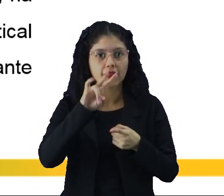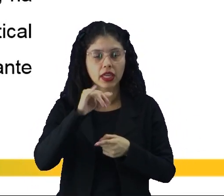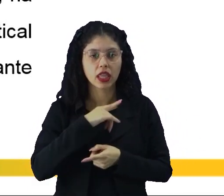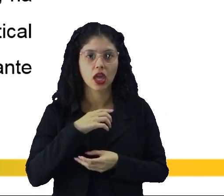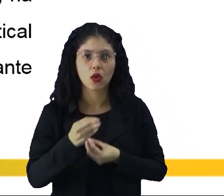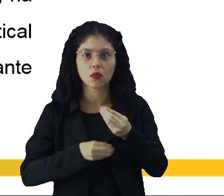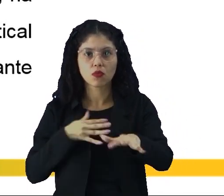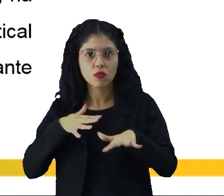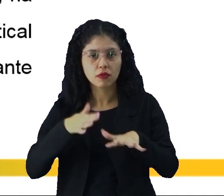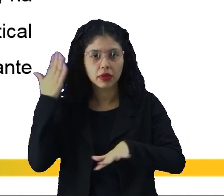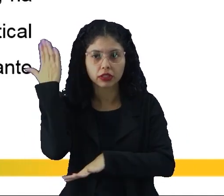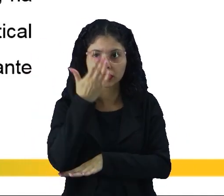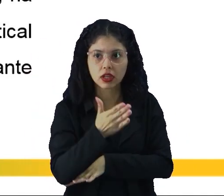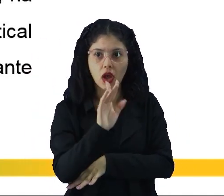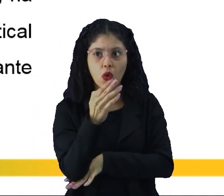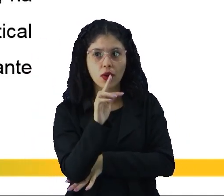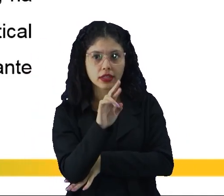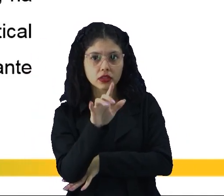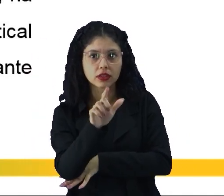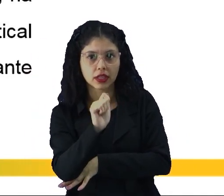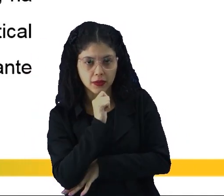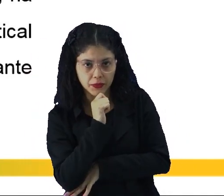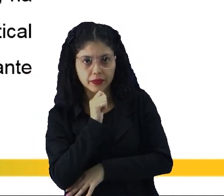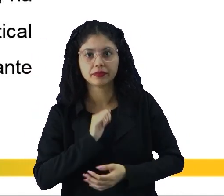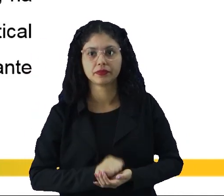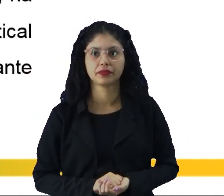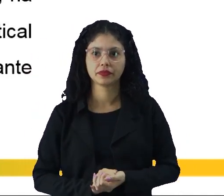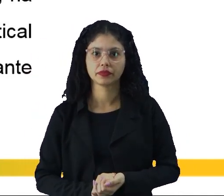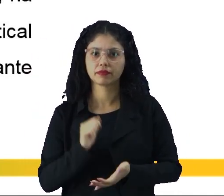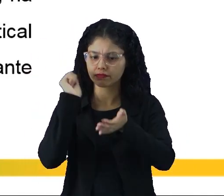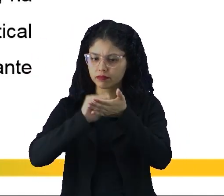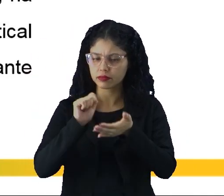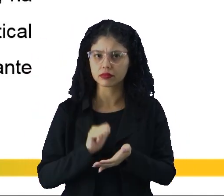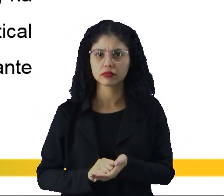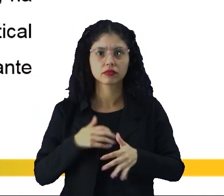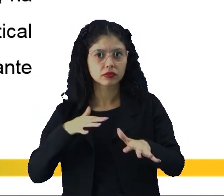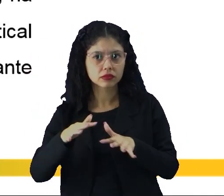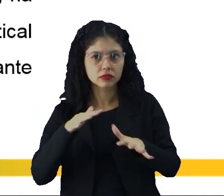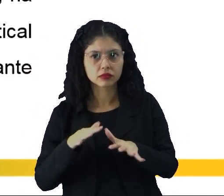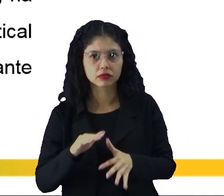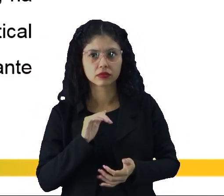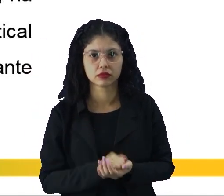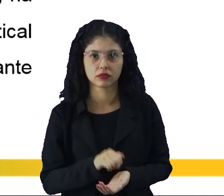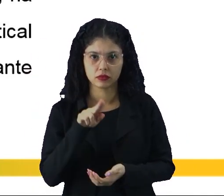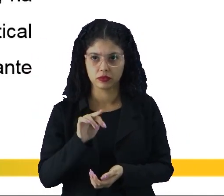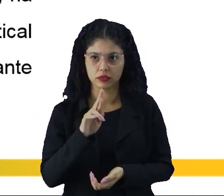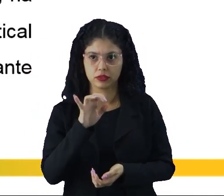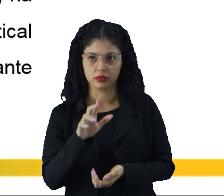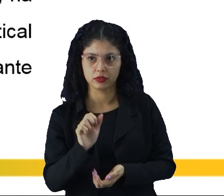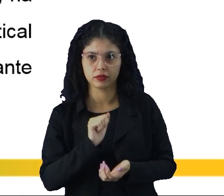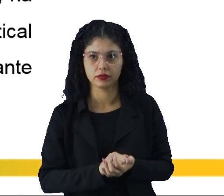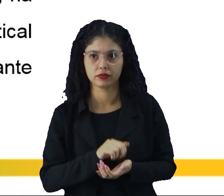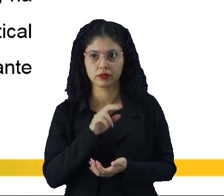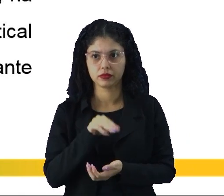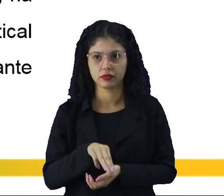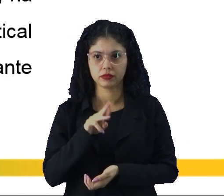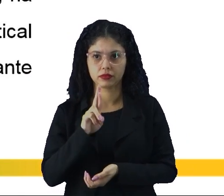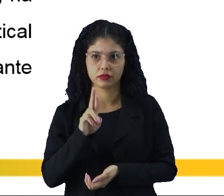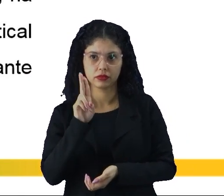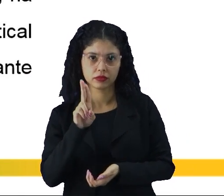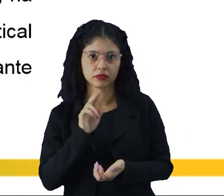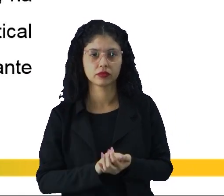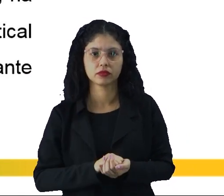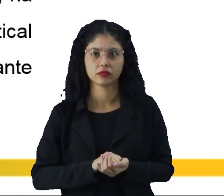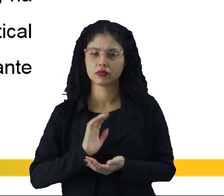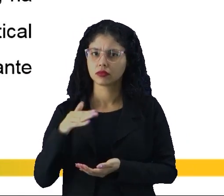movimento tanto na direção horizontal, que vai descrever um movimento uniforme, um movimento MRU, enquanto